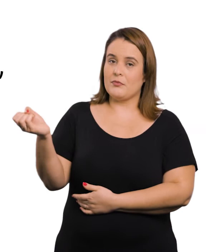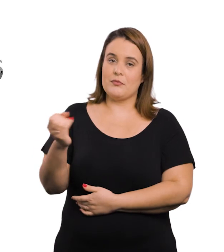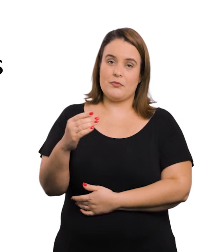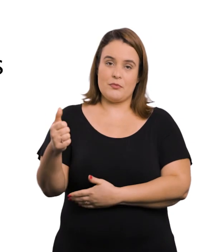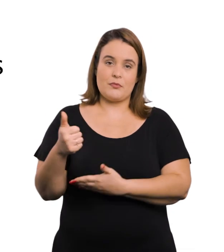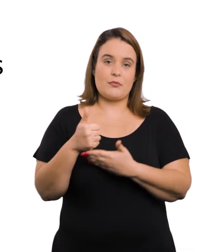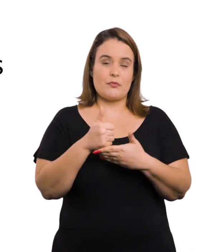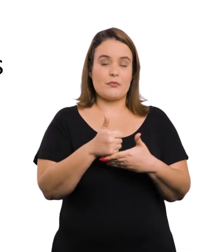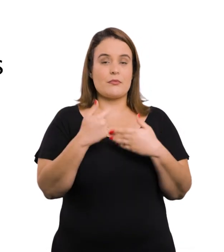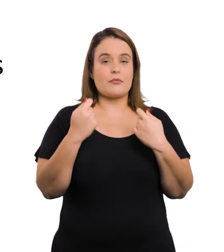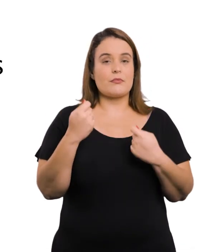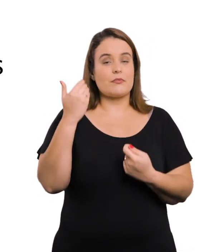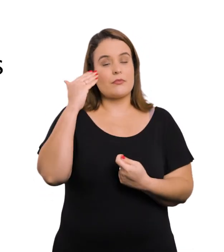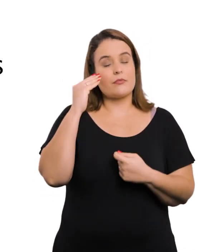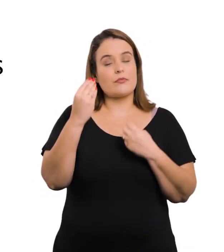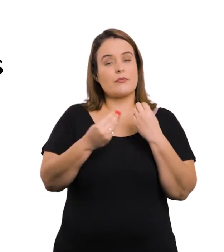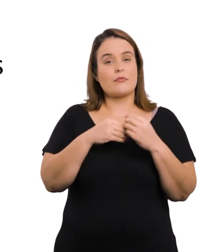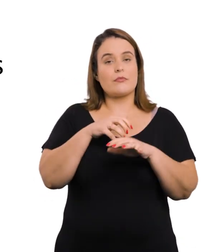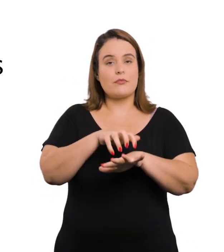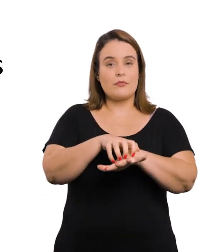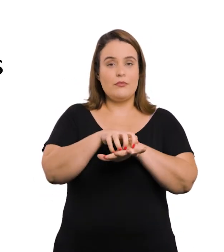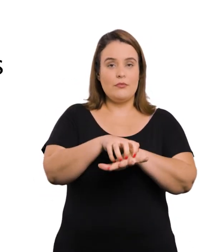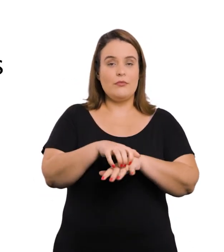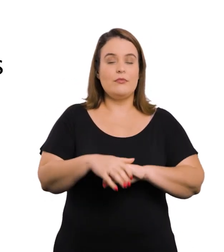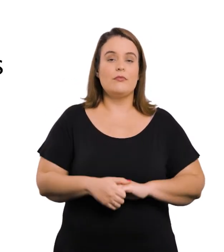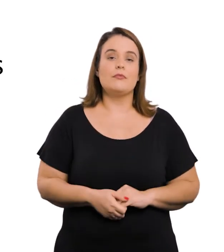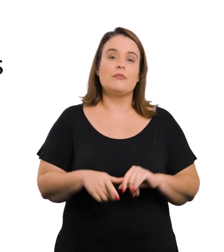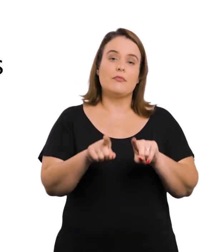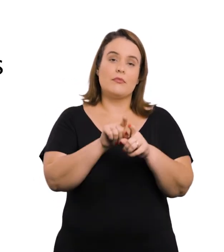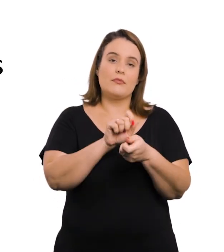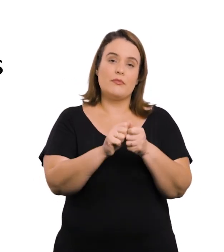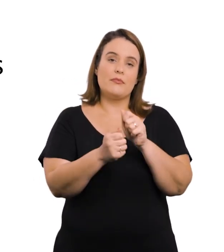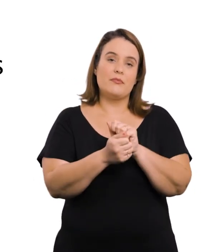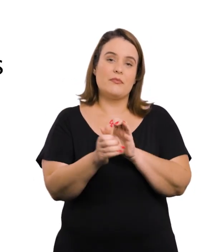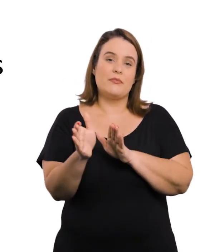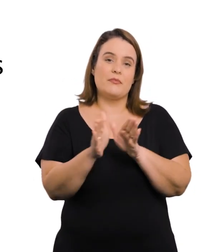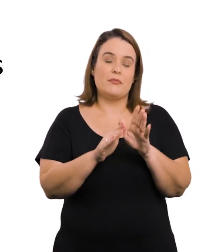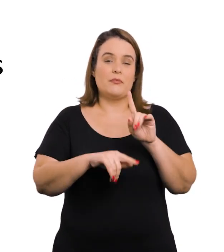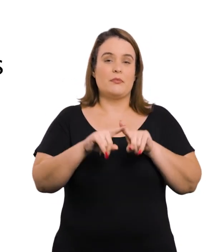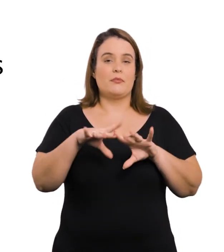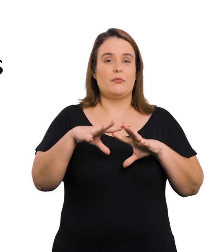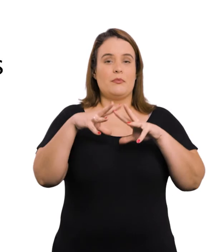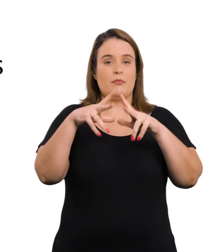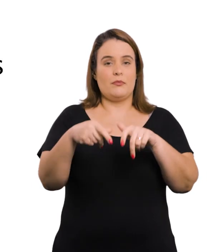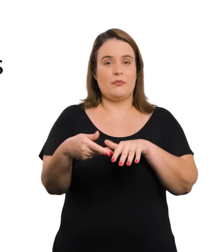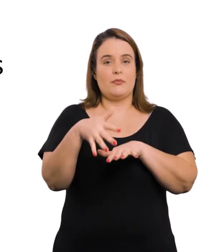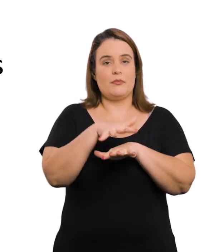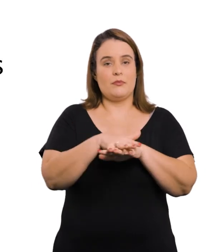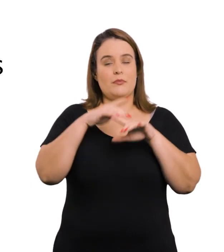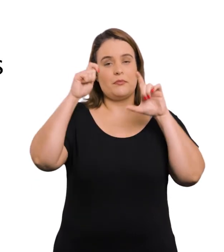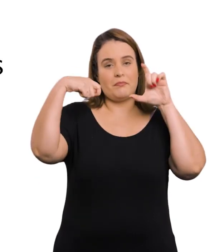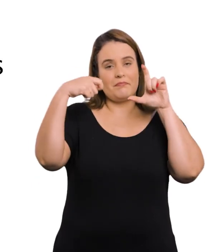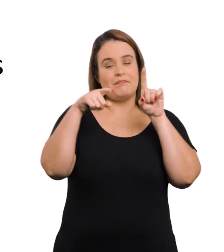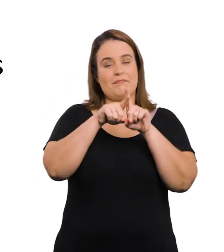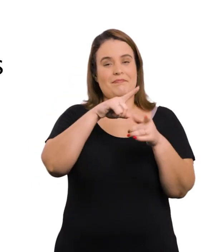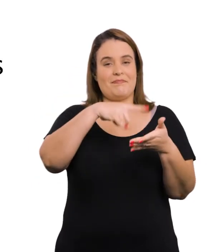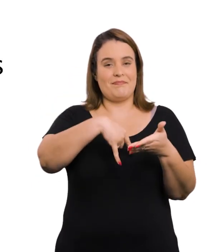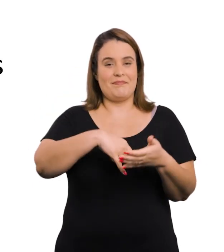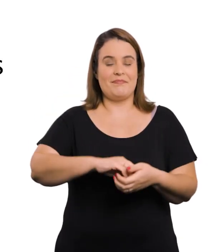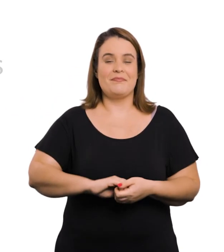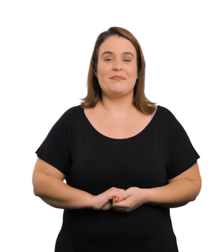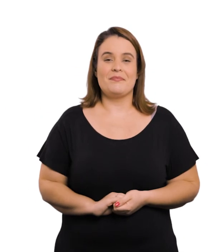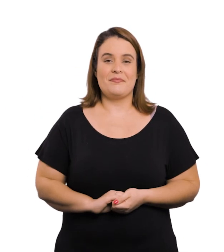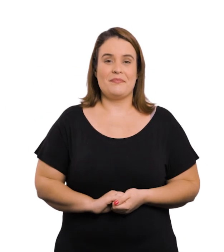profissional, entender necessidades de transporte e tornar acessível todo o material de integração como vídeos e